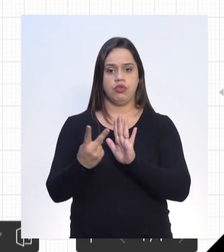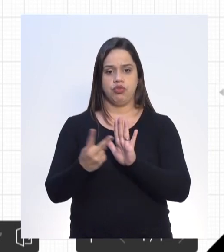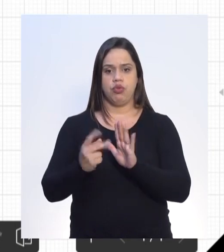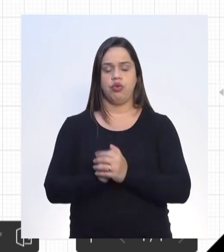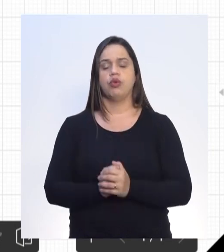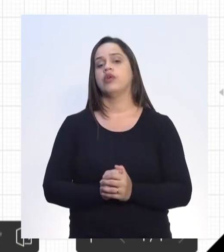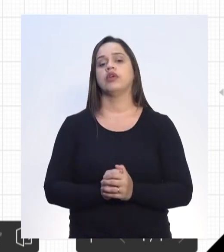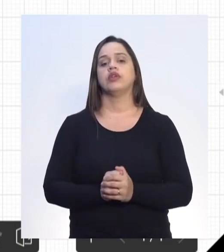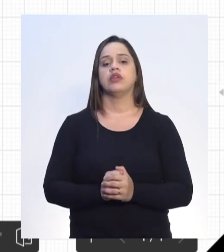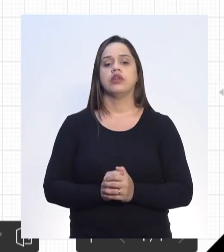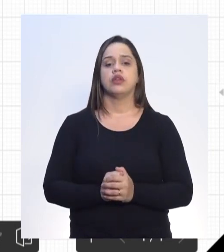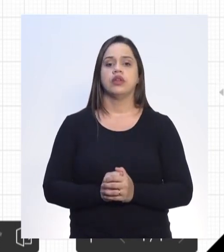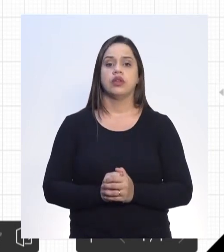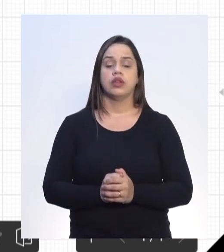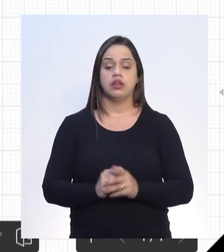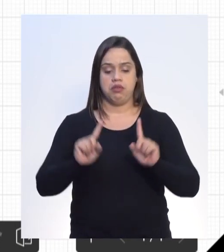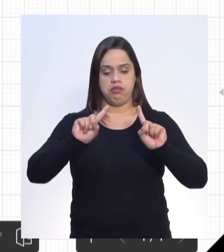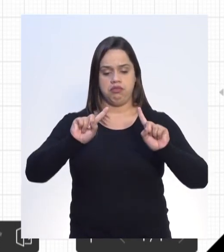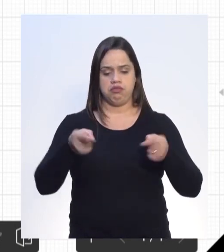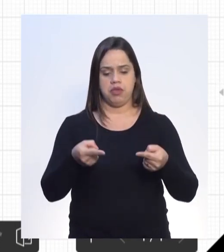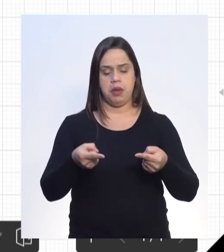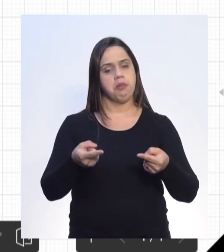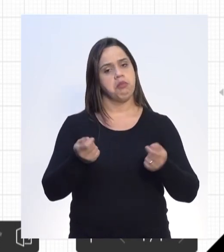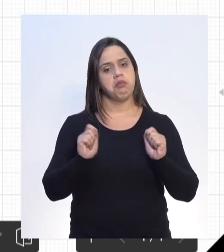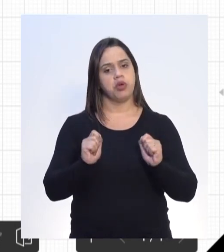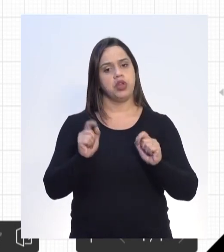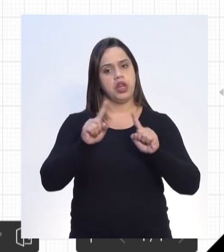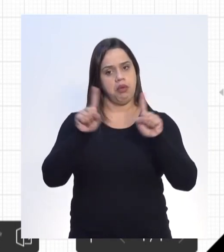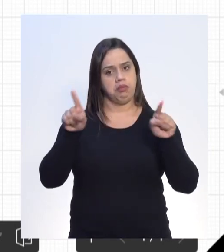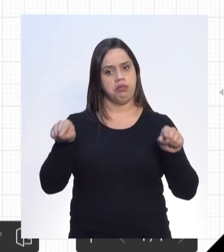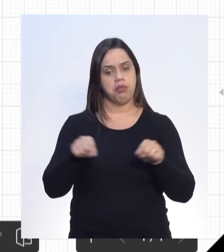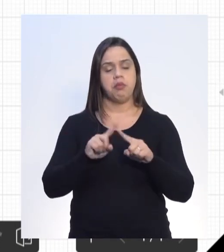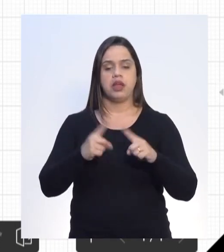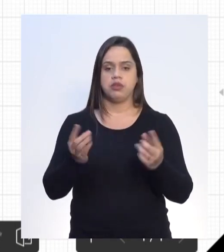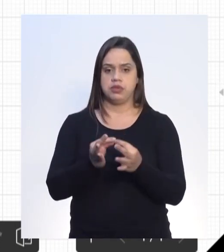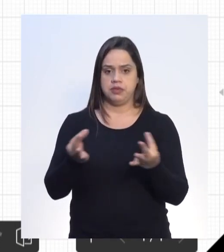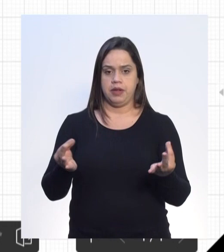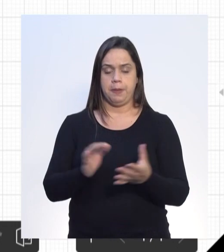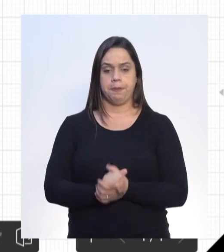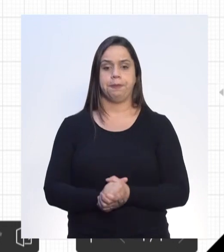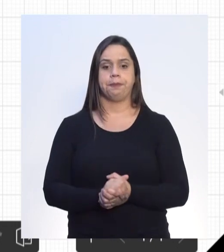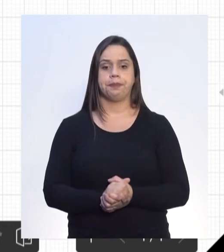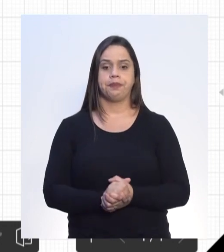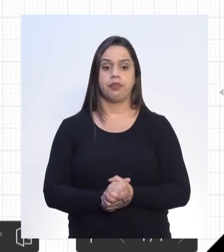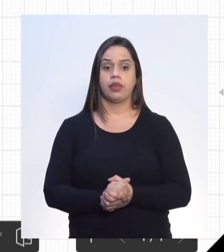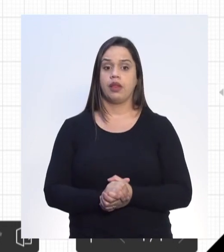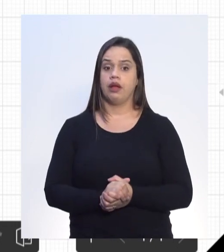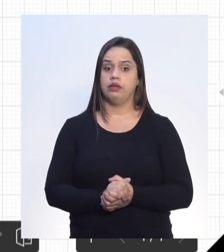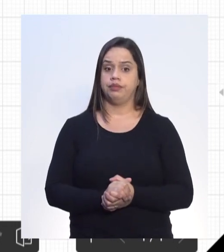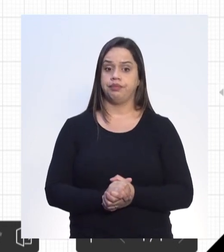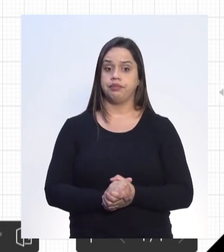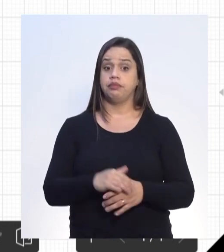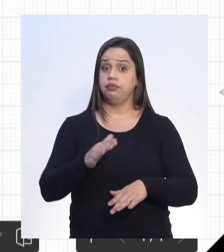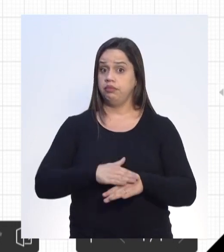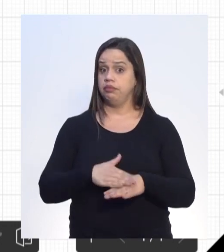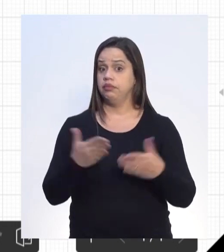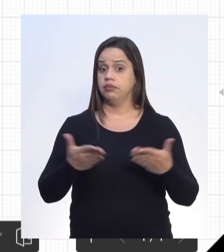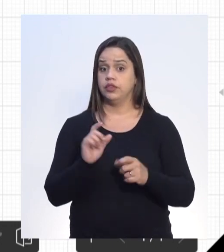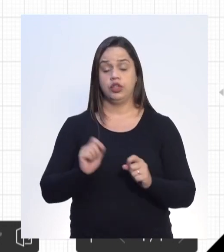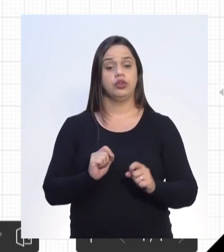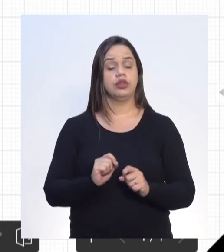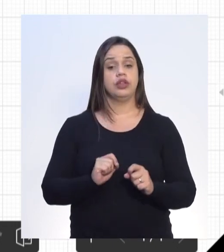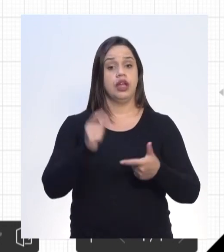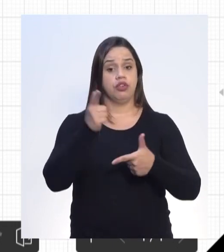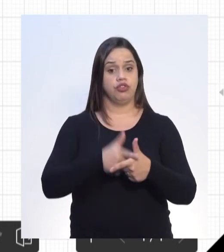né? Poderia colocar um colchete. Mas vamos simplificar. Tudo bem? E aí, a gente vai fazer o quê? Vamos fazer a divisão,